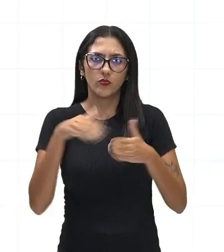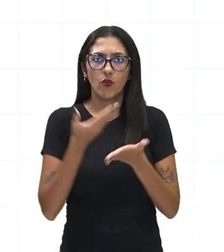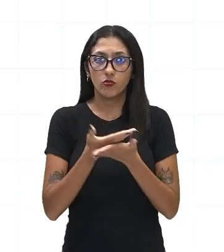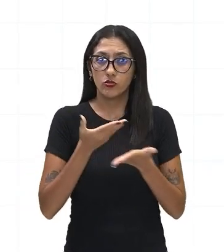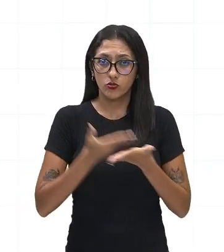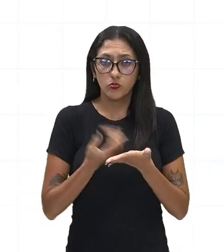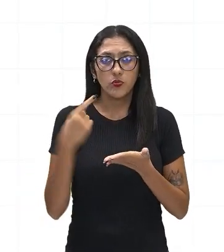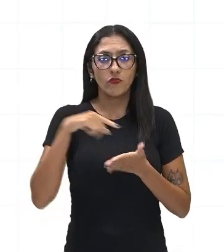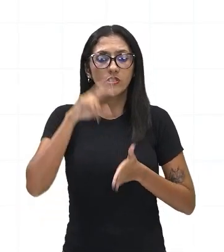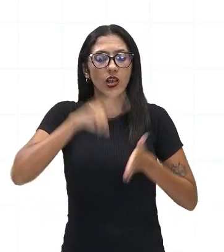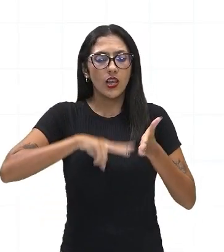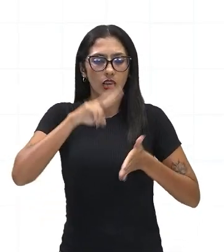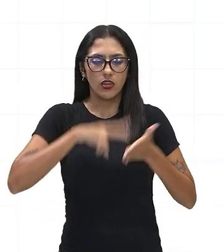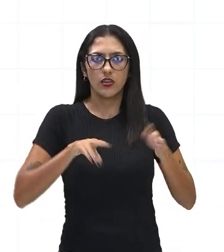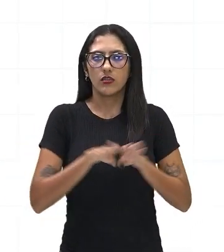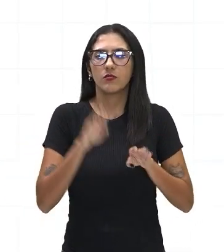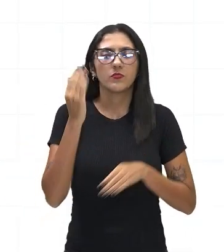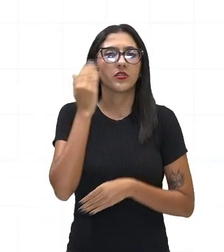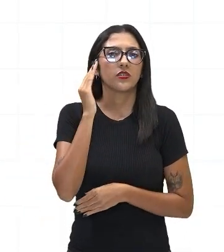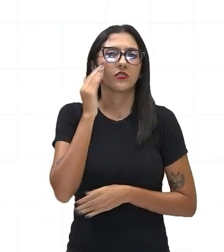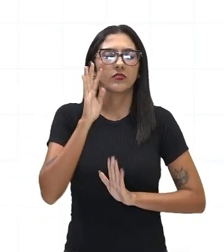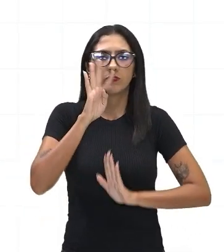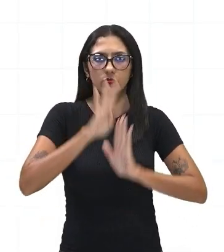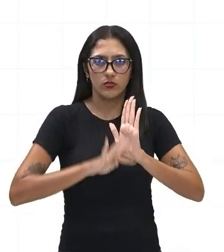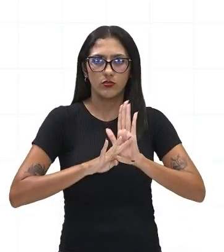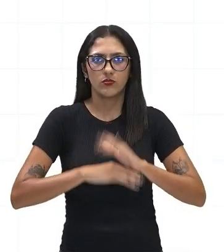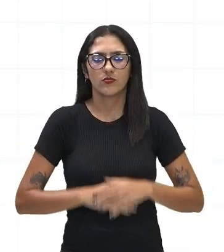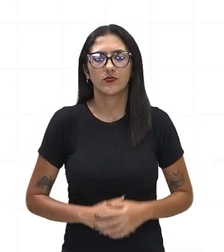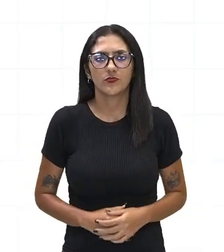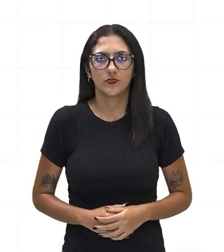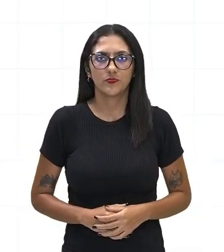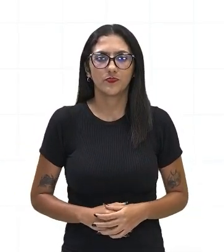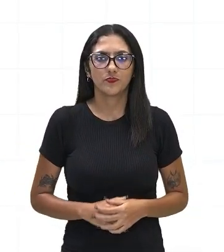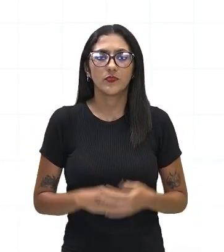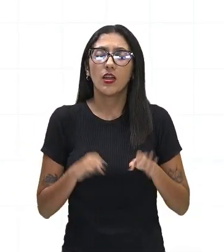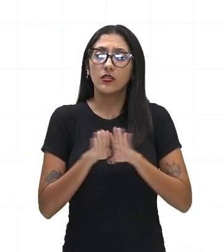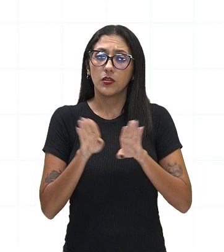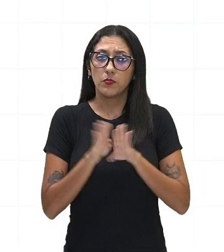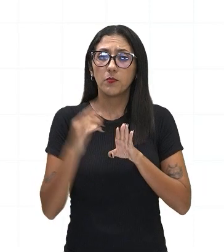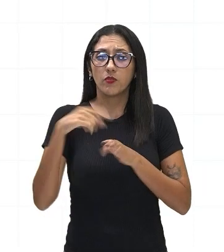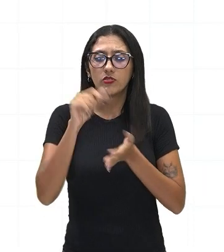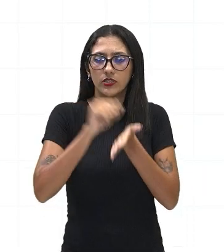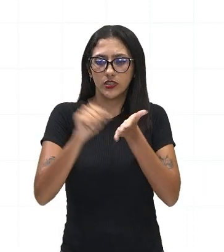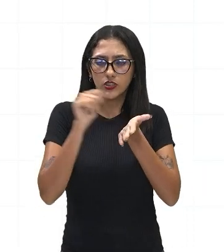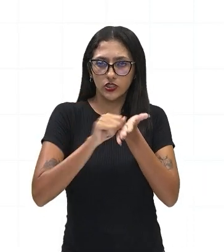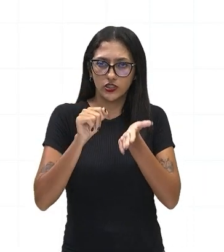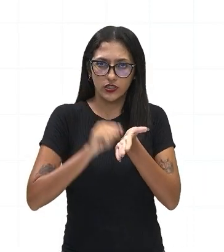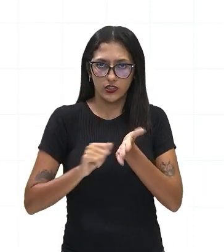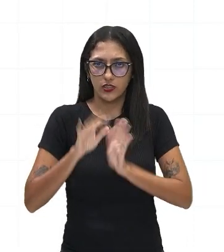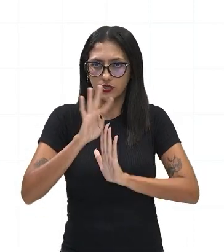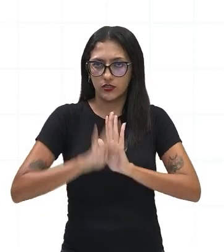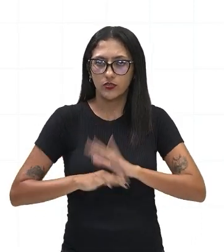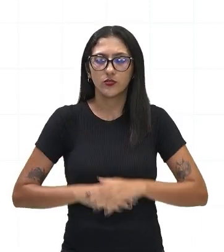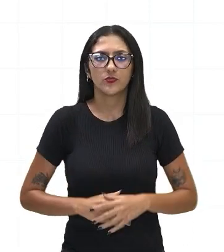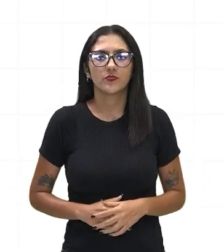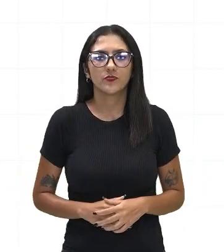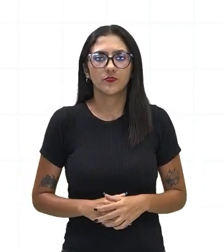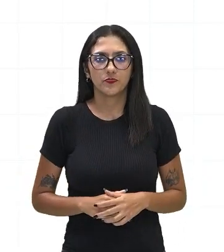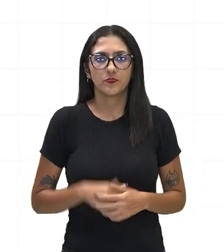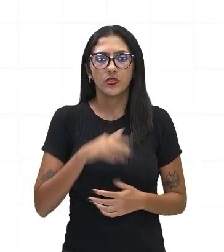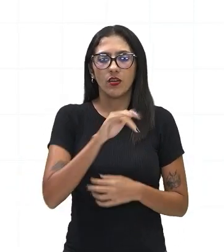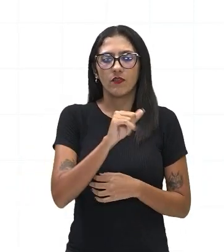sua leitura e compreensão textual e também para a sua escrita. Então,